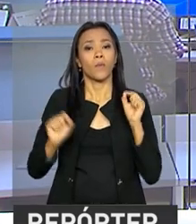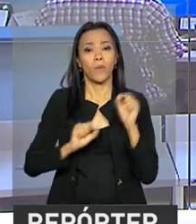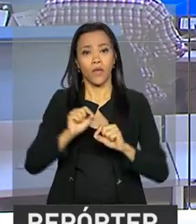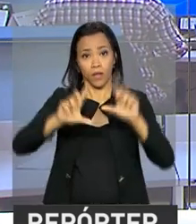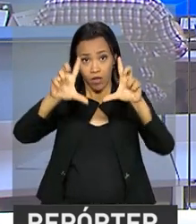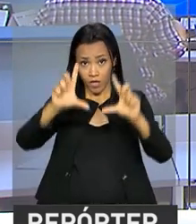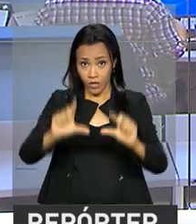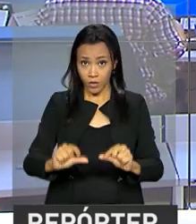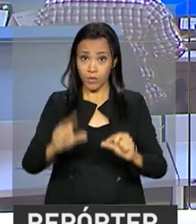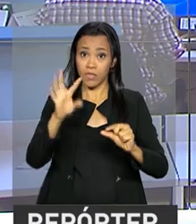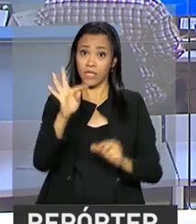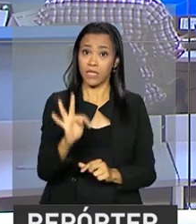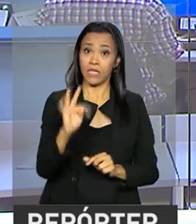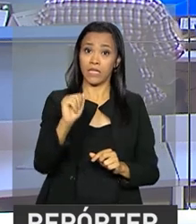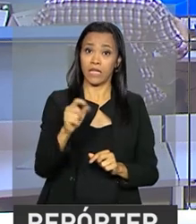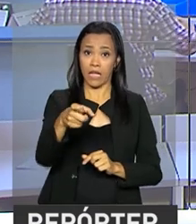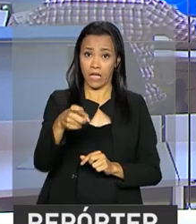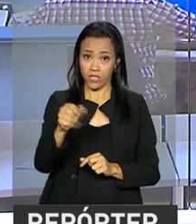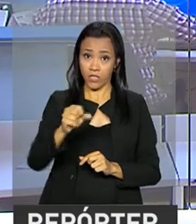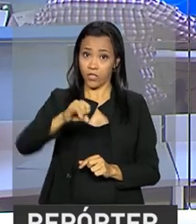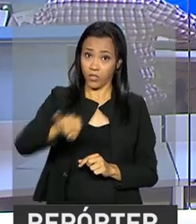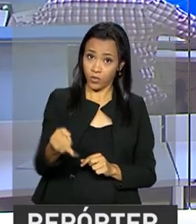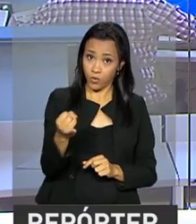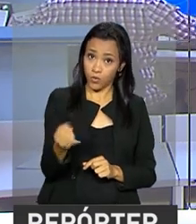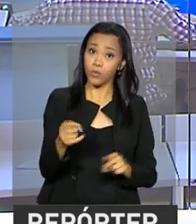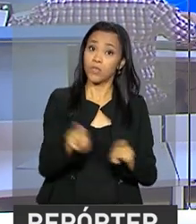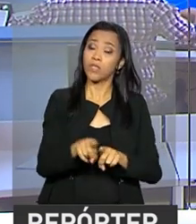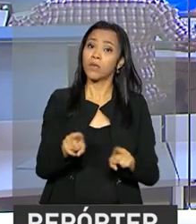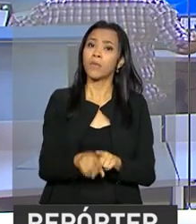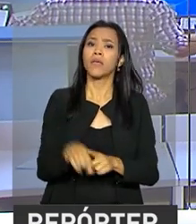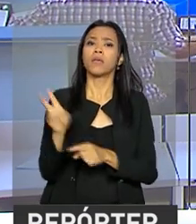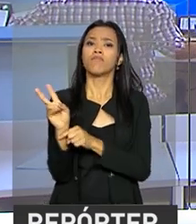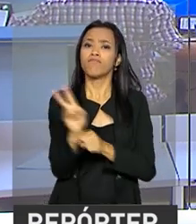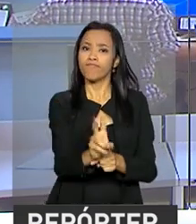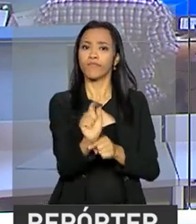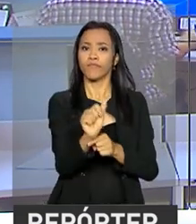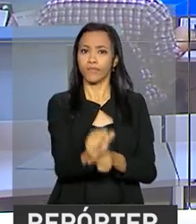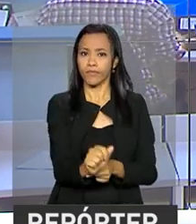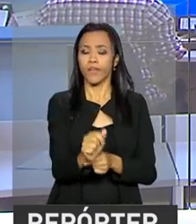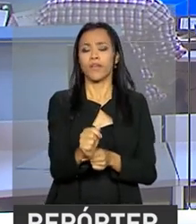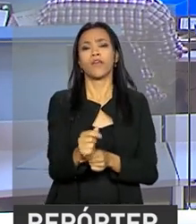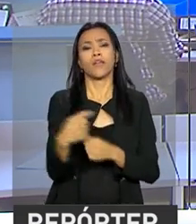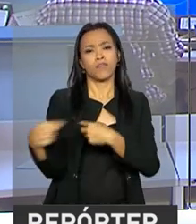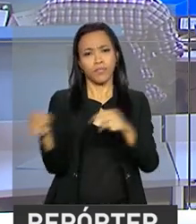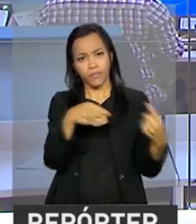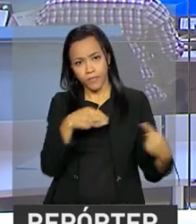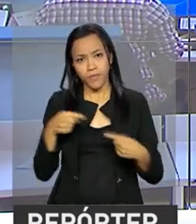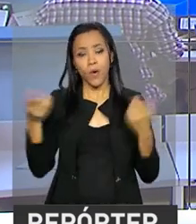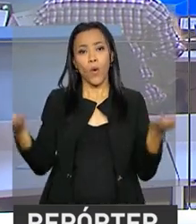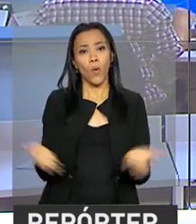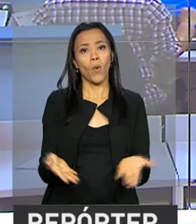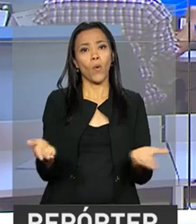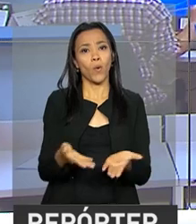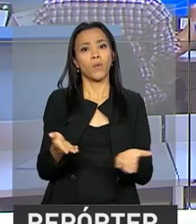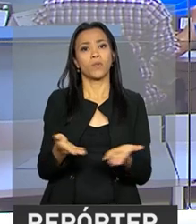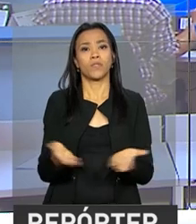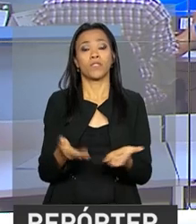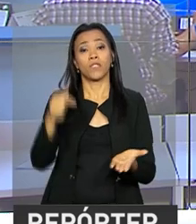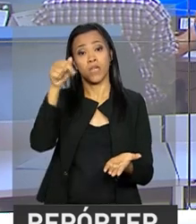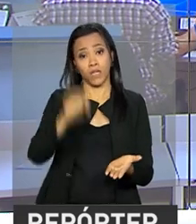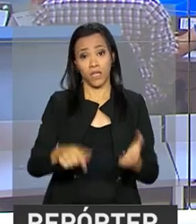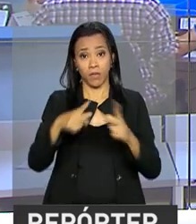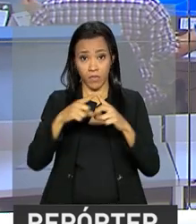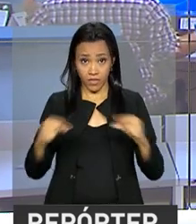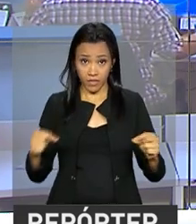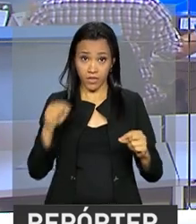redução da taxa de juros e do custo do crédito as ações foram discutidas hoje foram discutidas hoje aqui